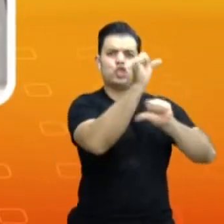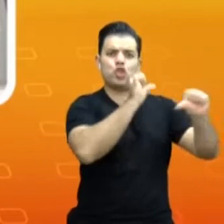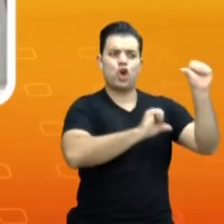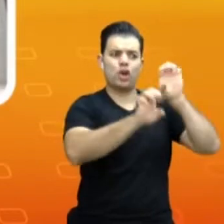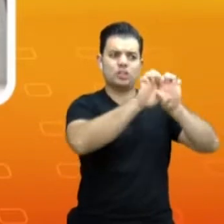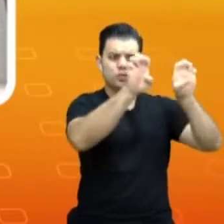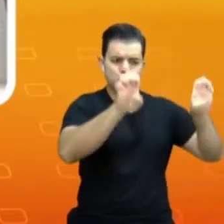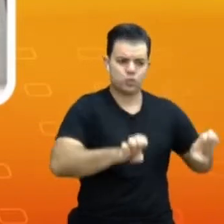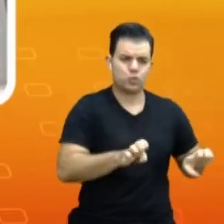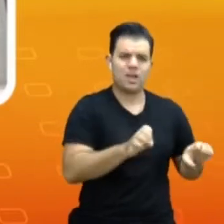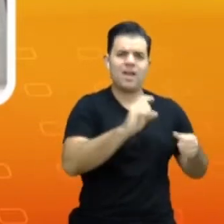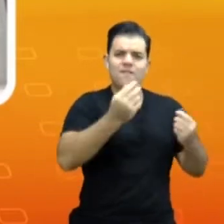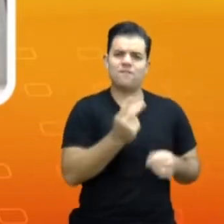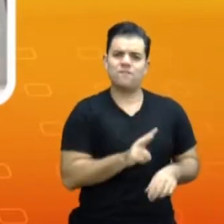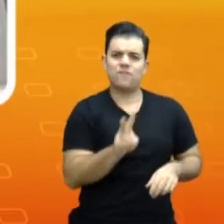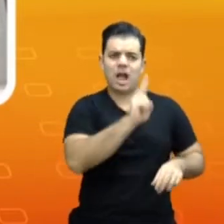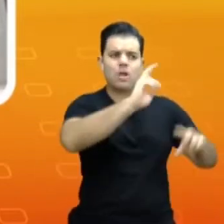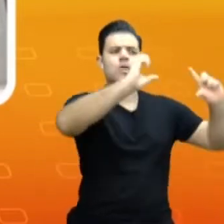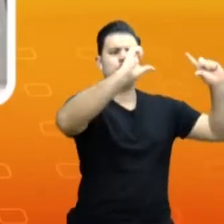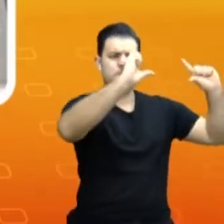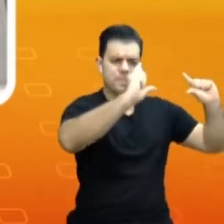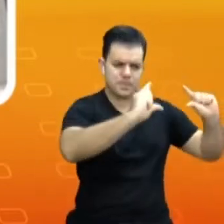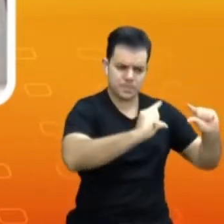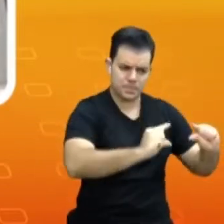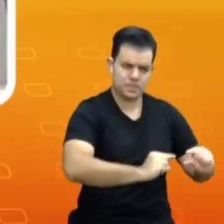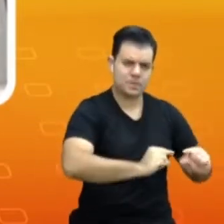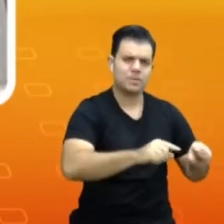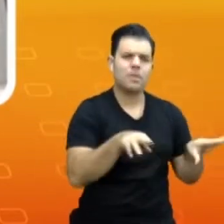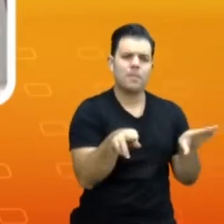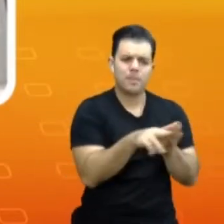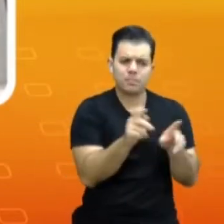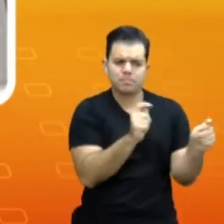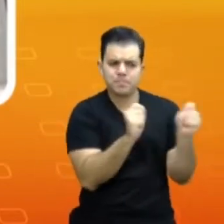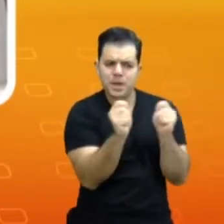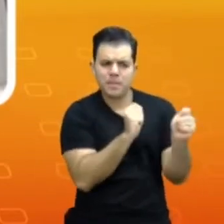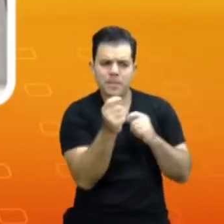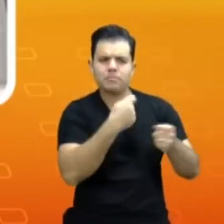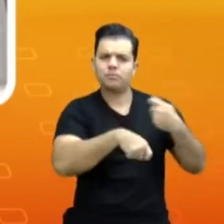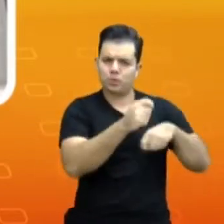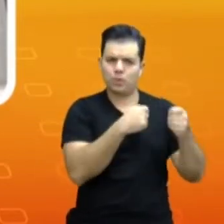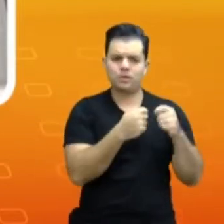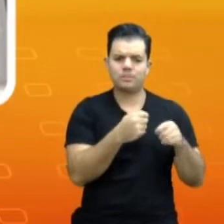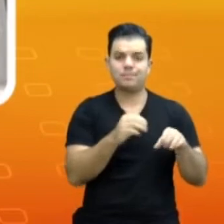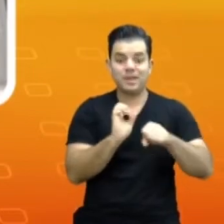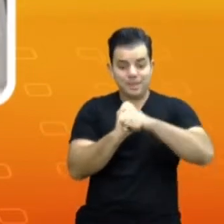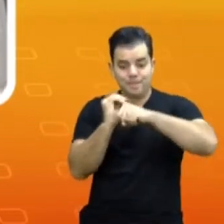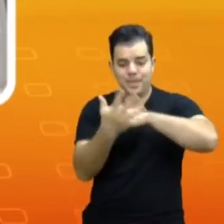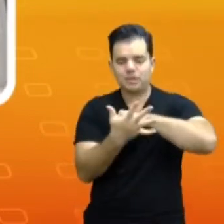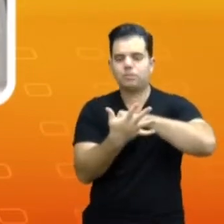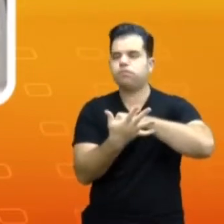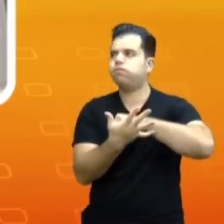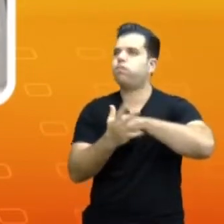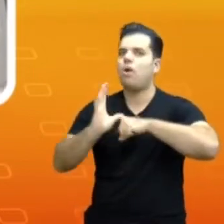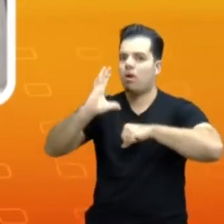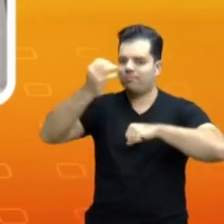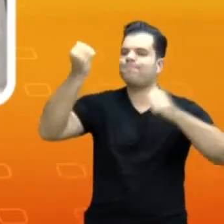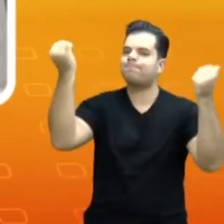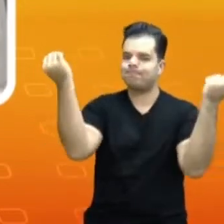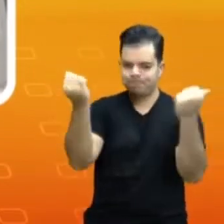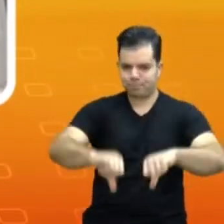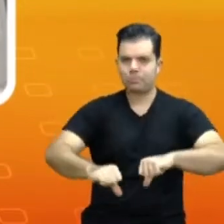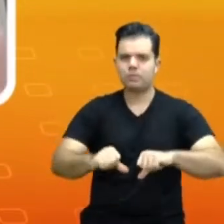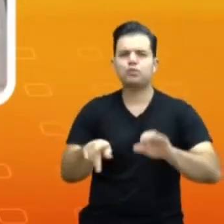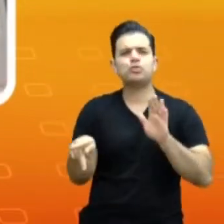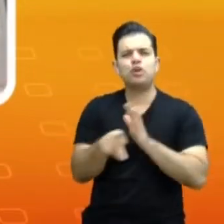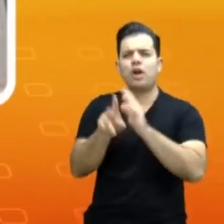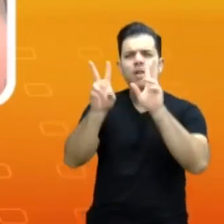cortar custeio, né? Então é importante para a gente pensar nessa Olimpíada com custo reduzido. A pandemia foi o agravante maior. Então, não só